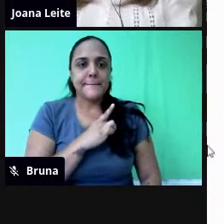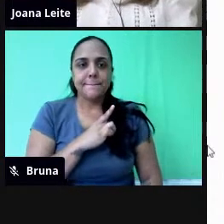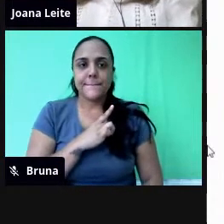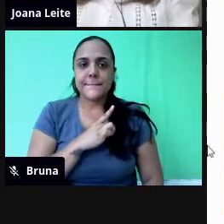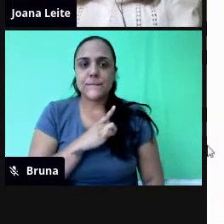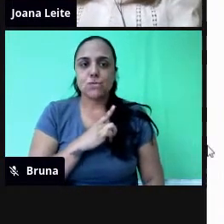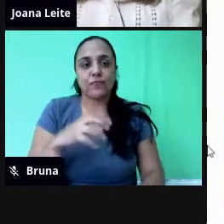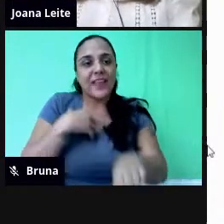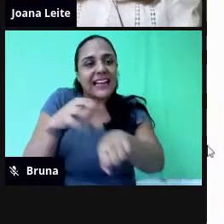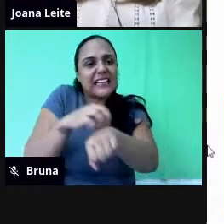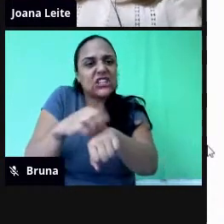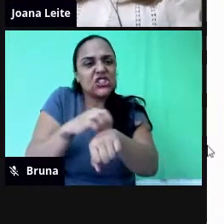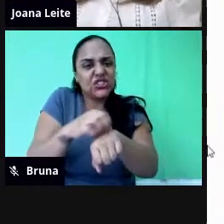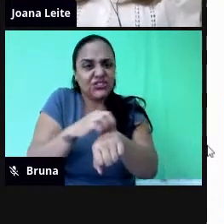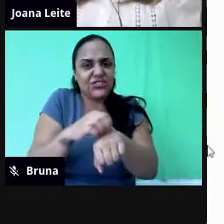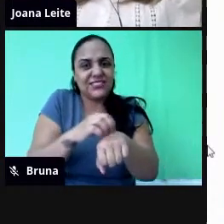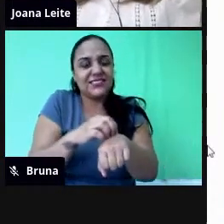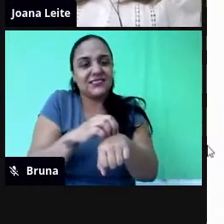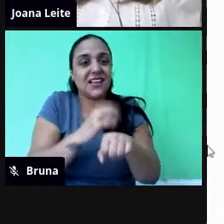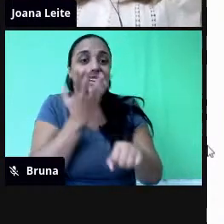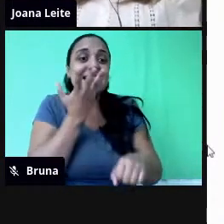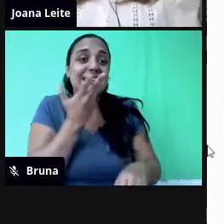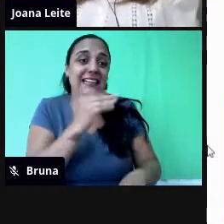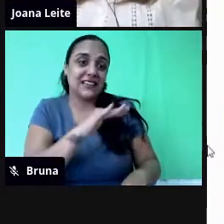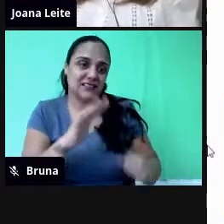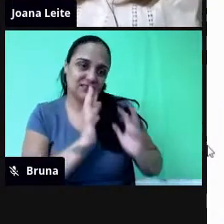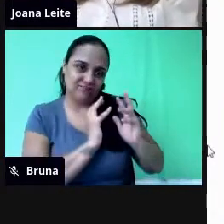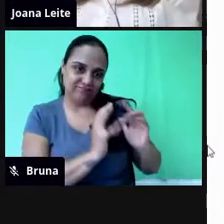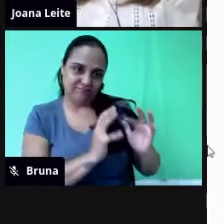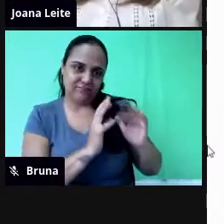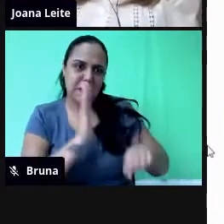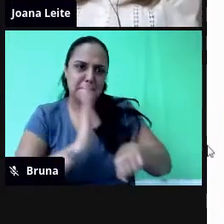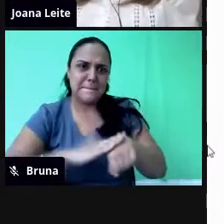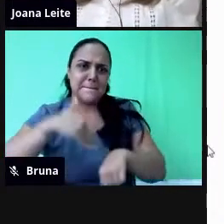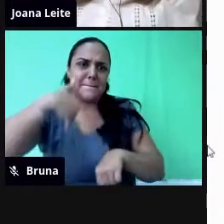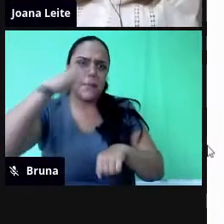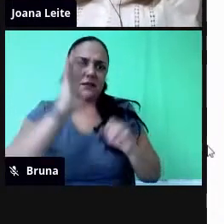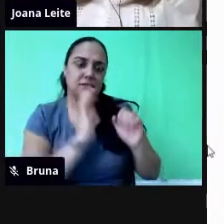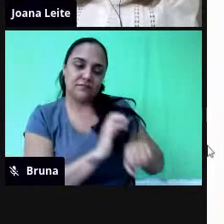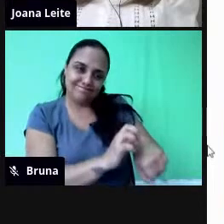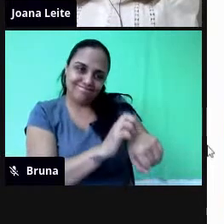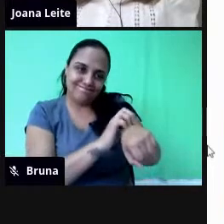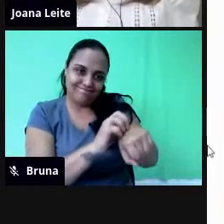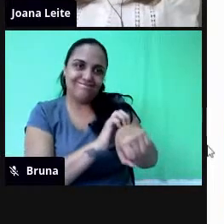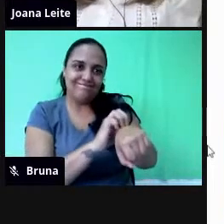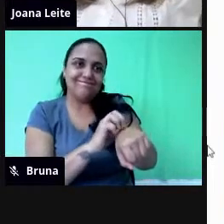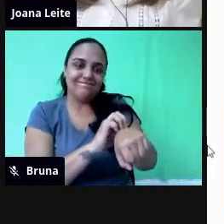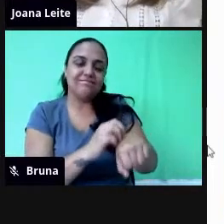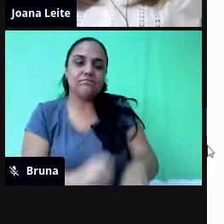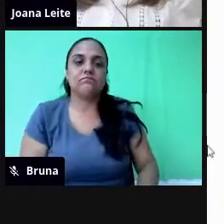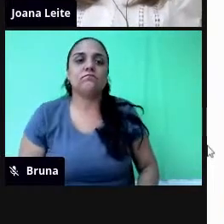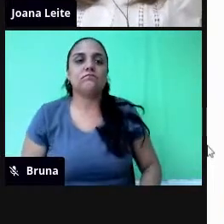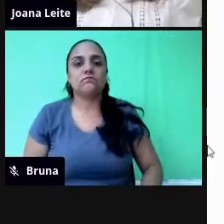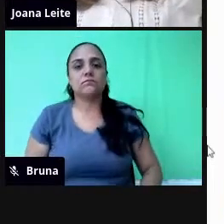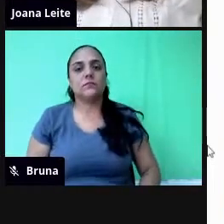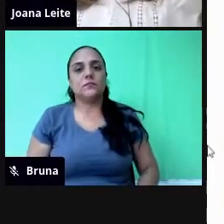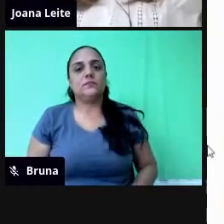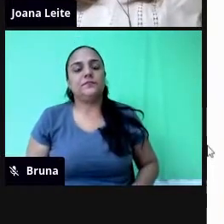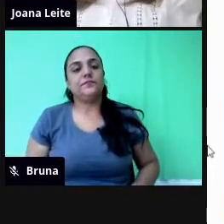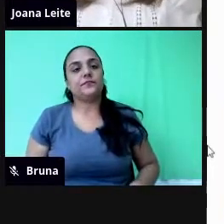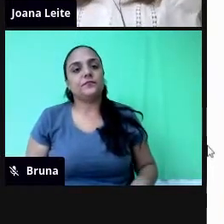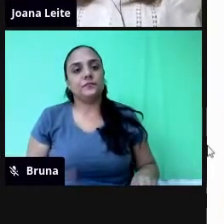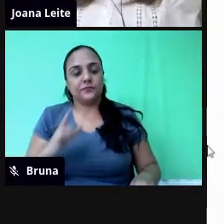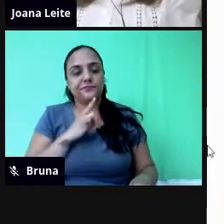reações alérgicas, né? Em crianças com autismo, tá? Então, são coisas para a gente pensar e justificar, né?